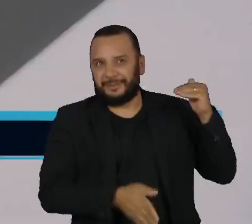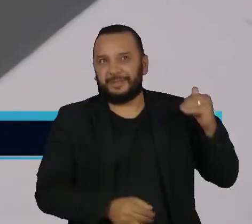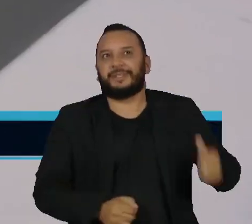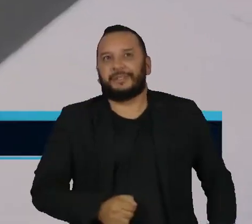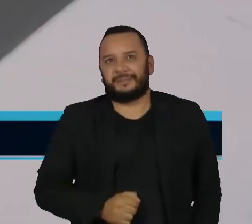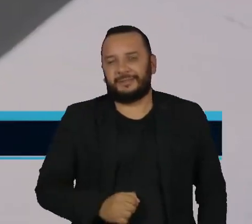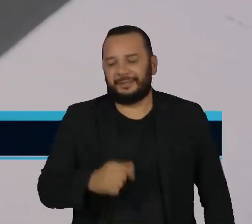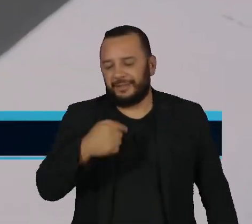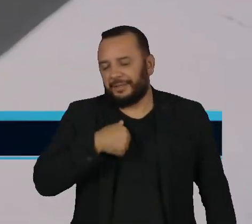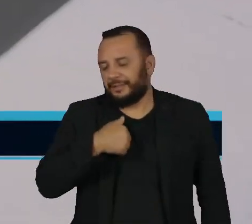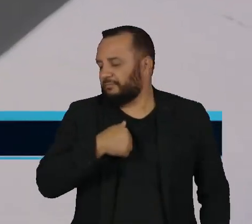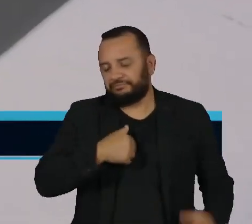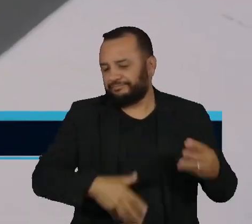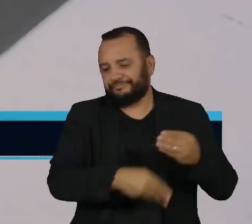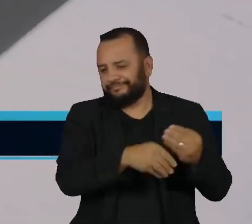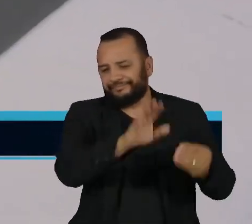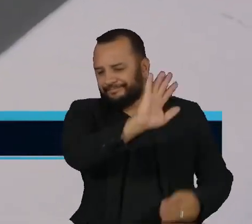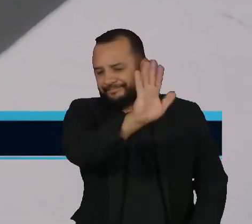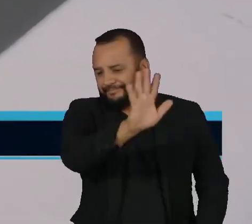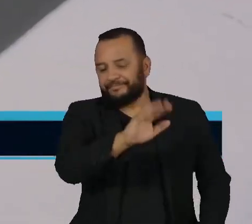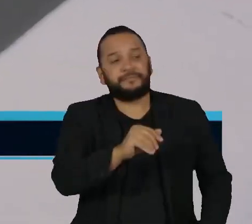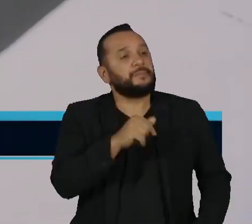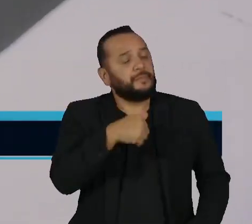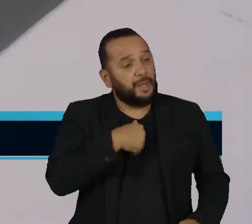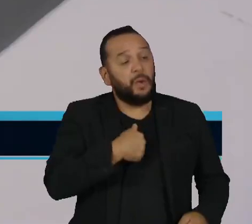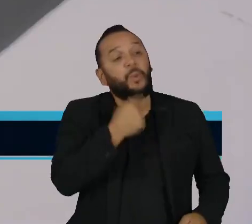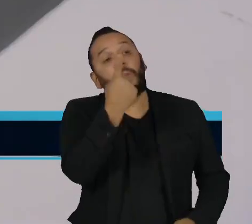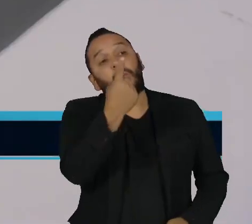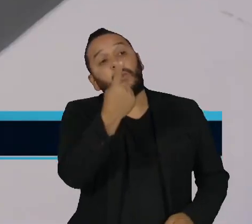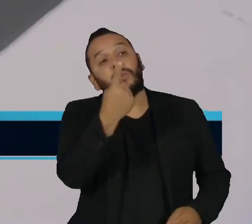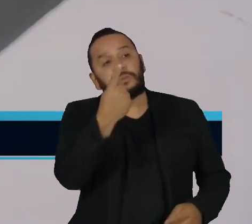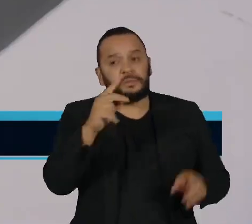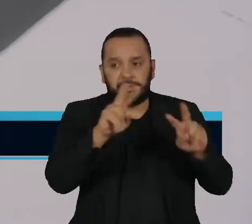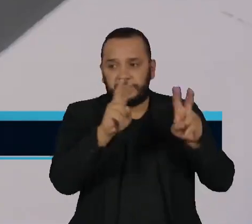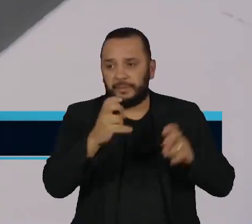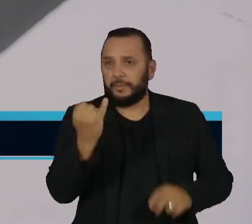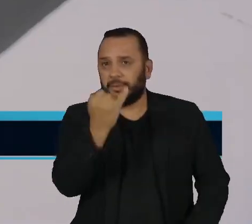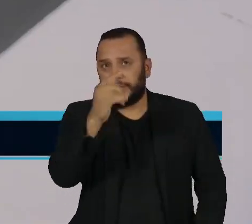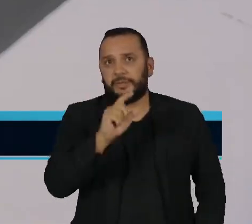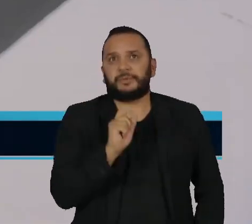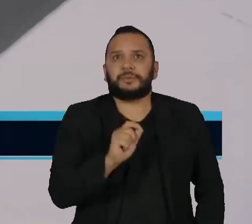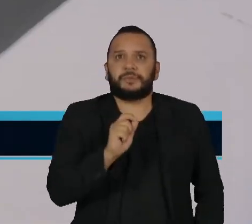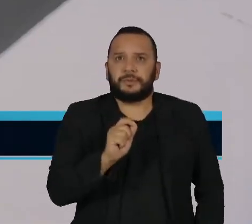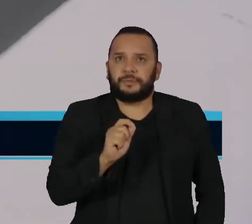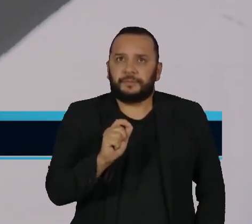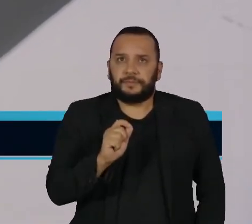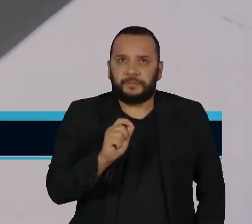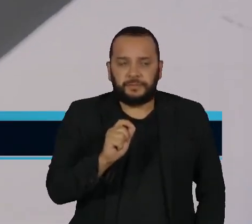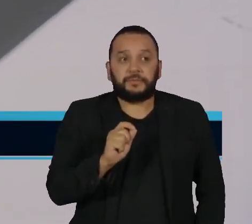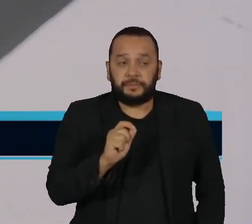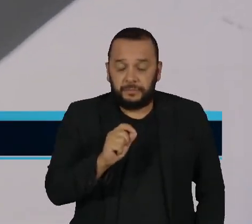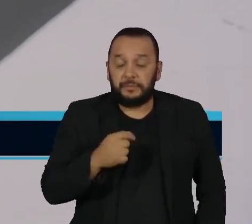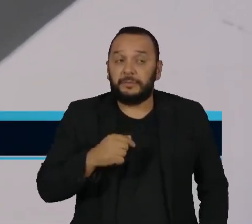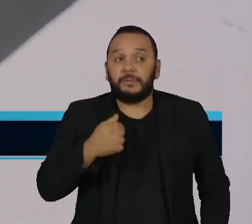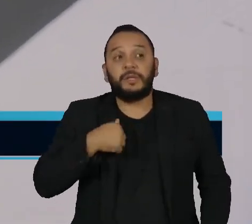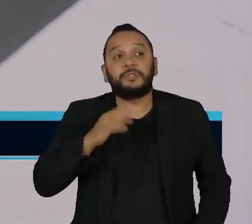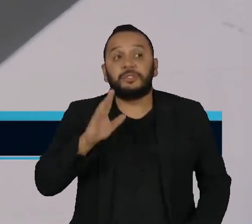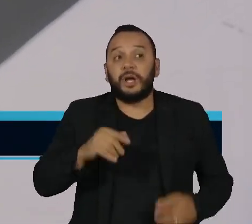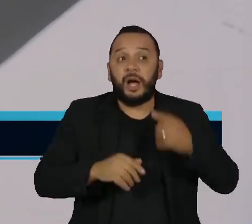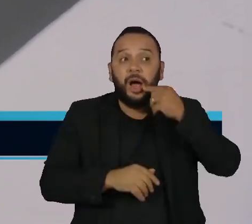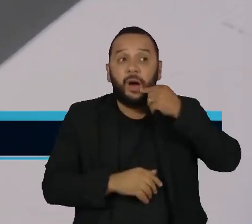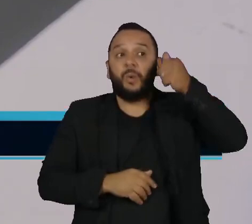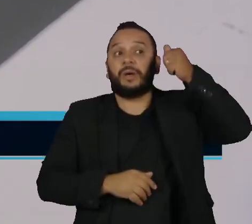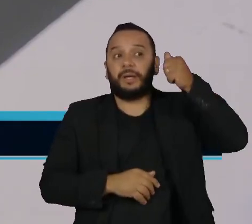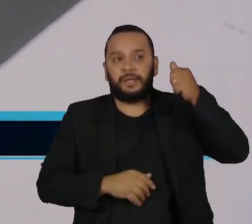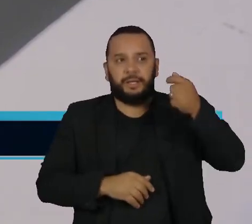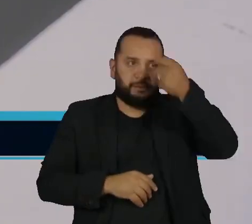teria nada a acrescentar. Eu queria só chamar a atenção para um aspecto importante, que foi a mudança da posição da Hungria.